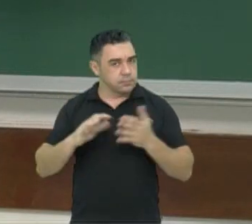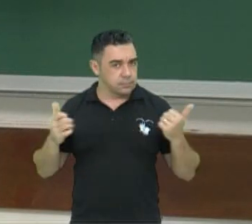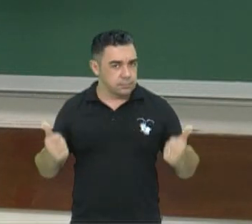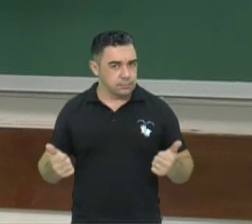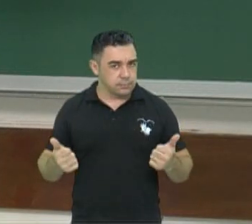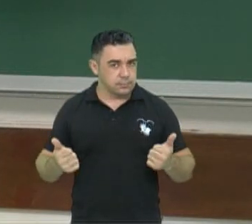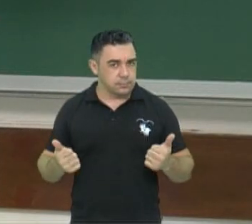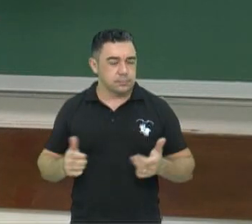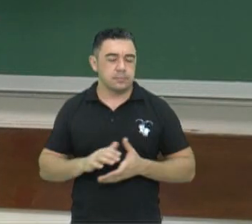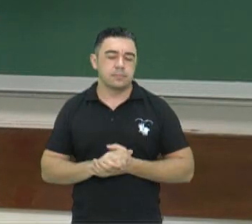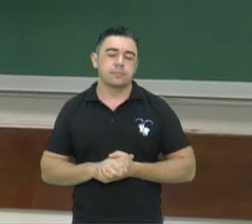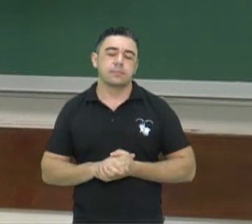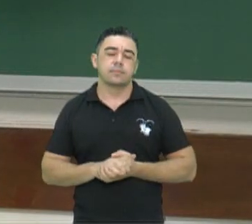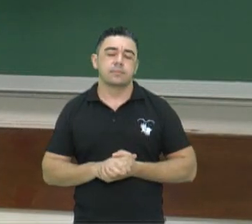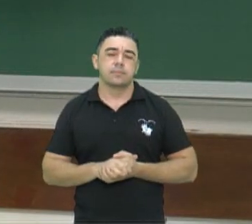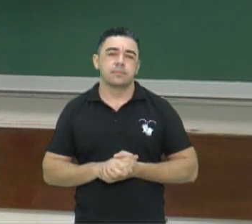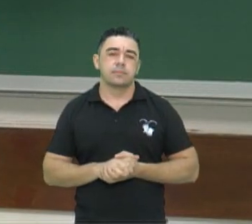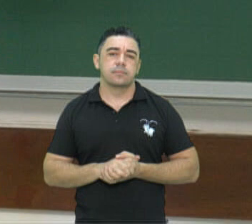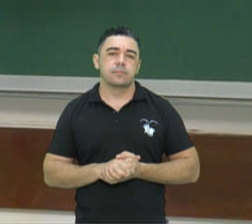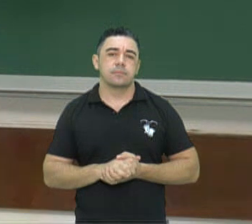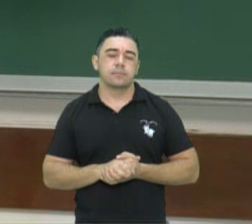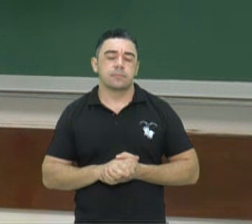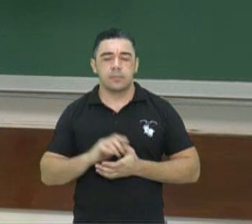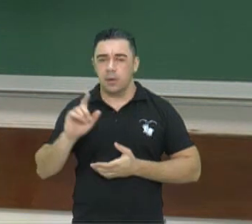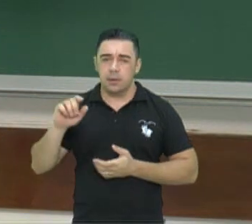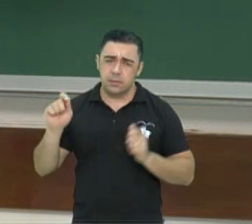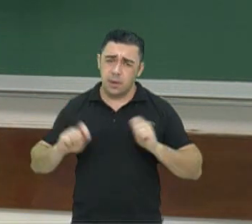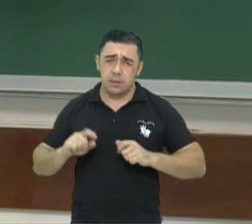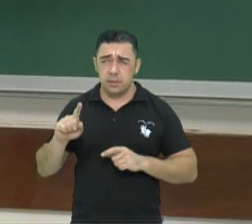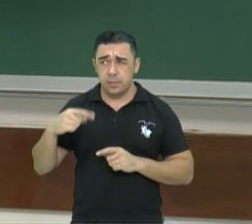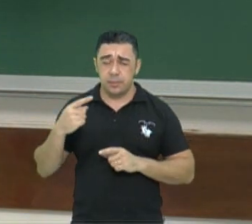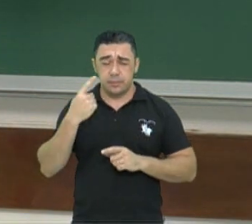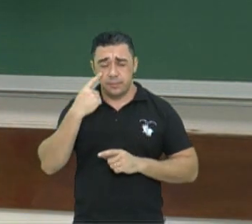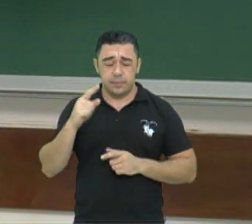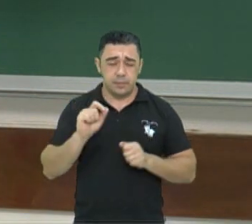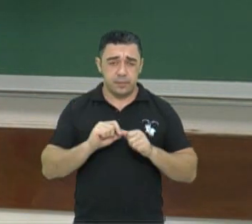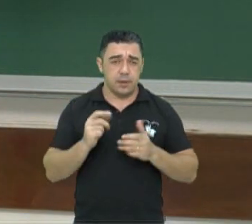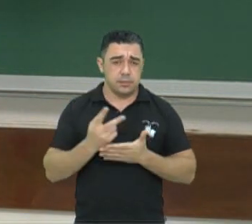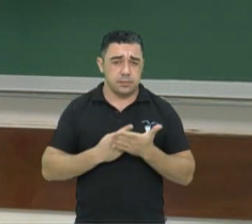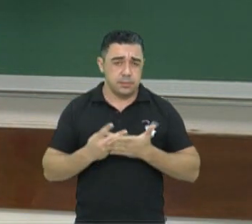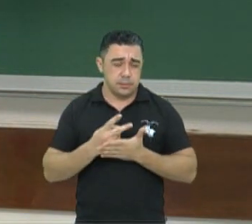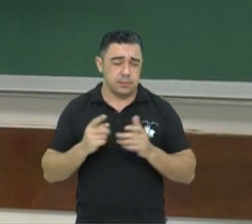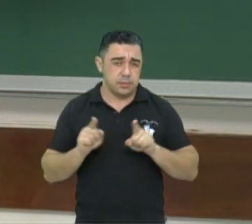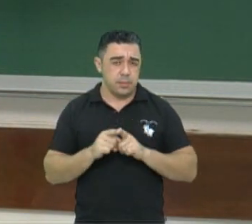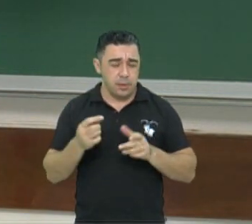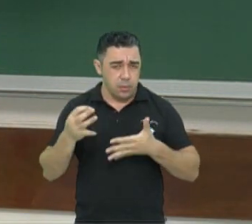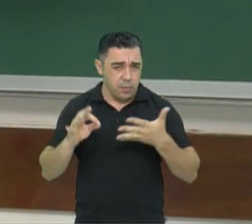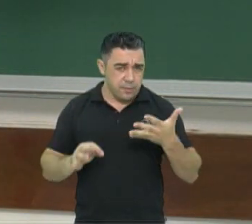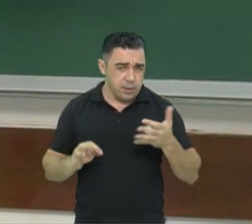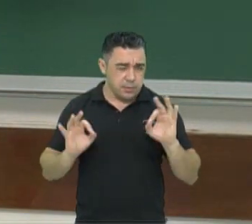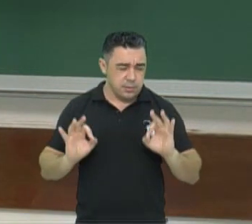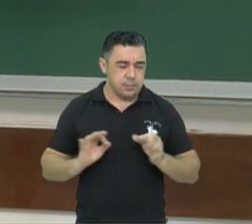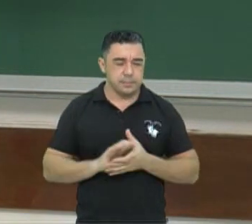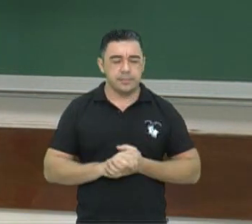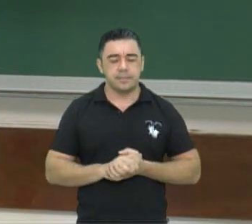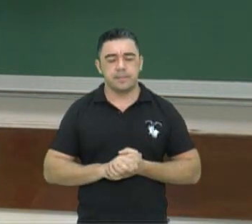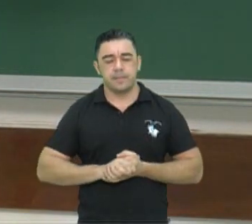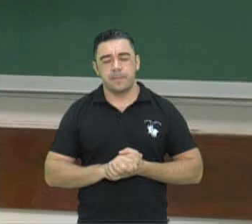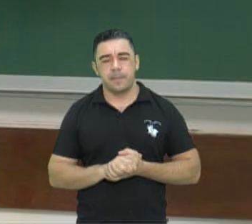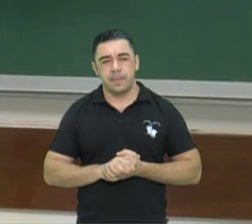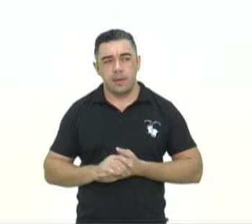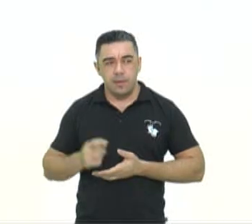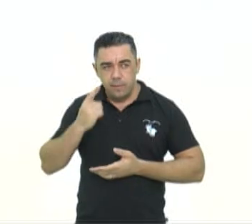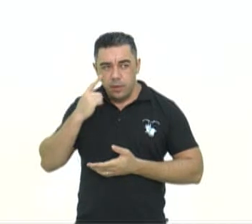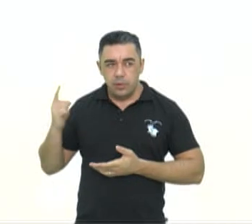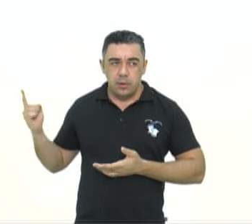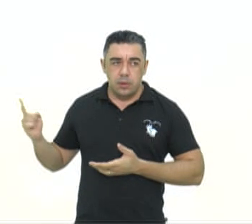raciocínio lógico, rápido, e depois a gente vem com a conferência dele, com a resolução. Então,